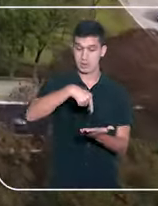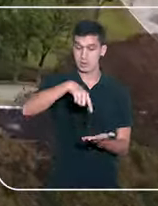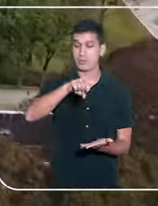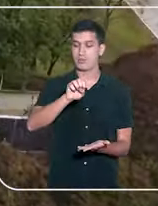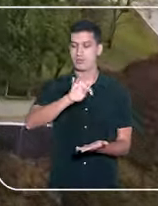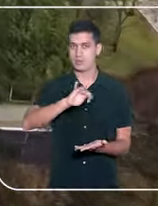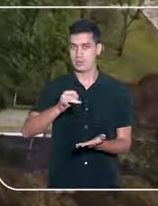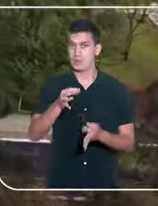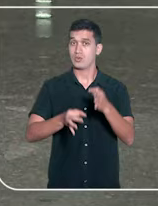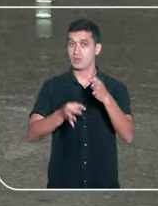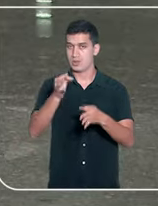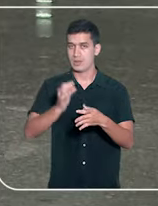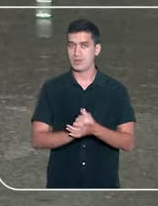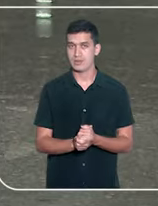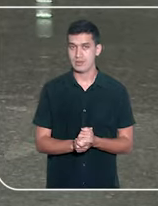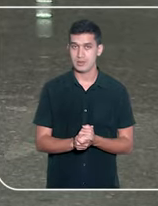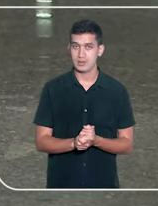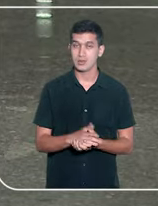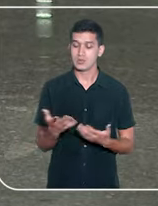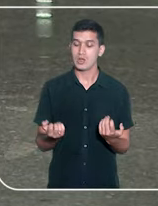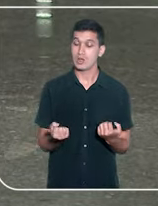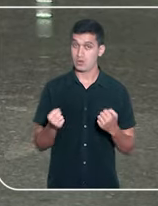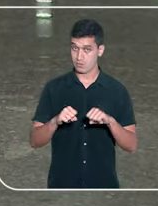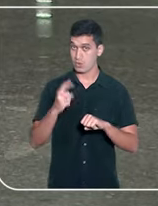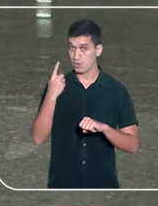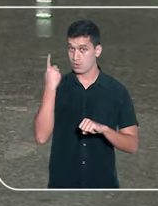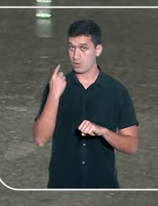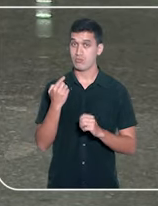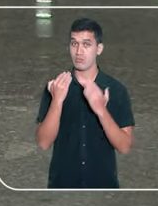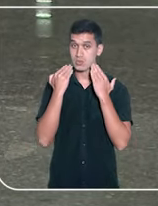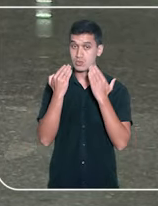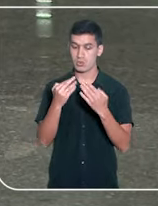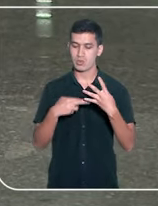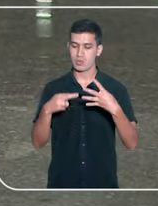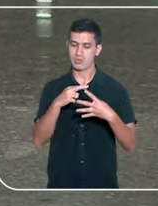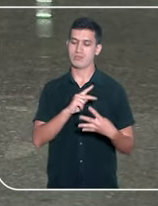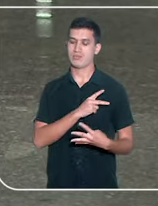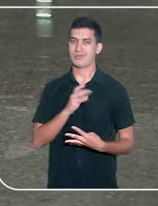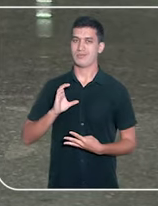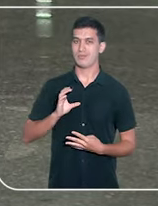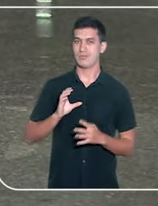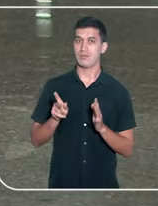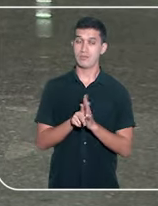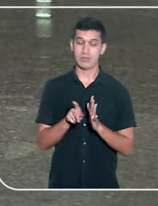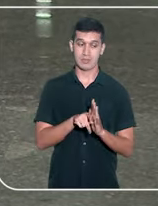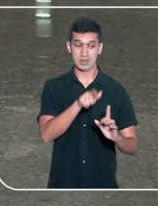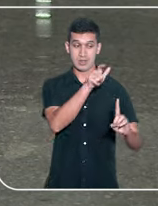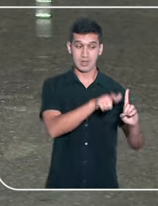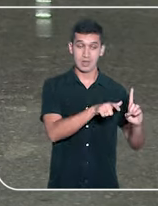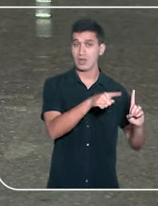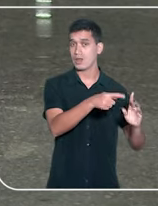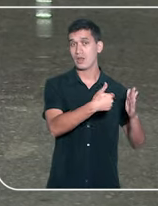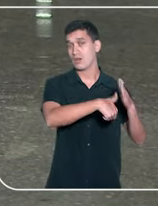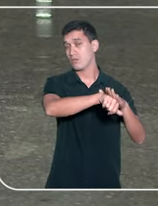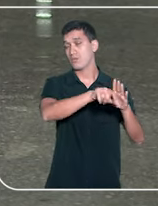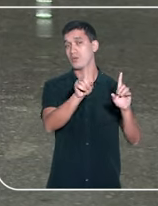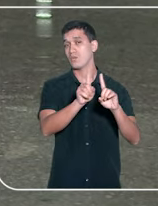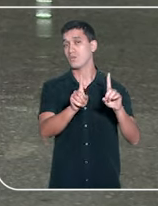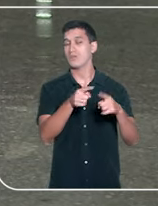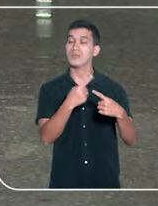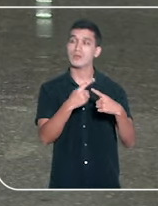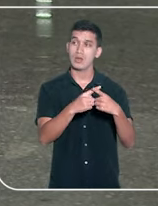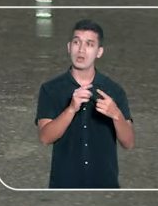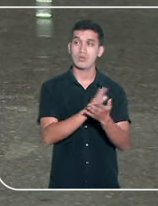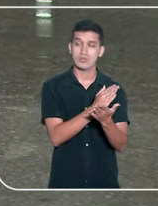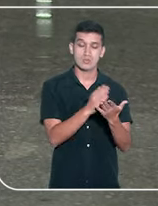ao STJ no novo abes Corpus a defesa alegou que a conduta atribuída ao jogador não seria crime